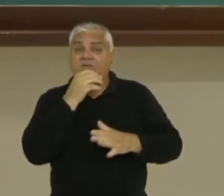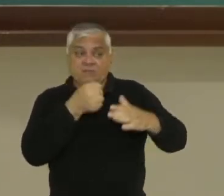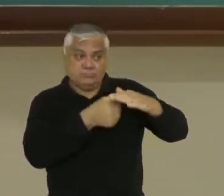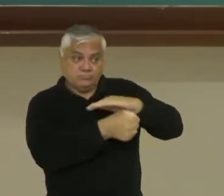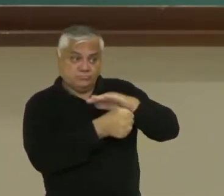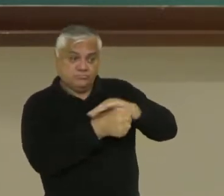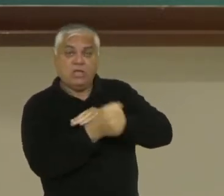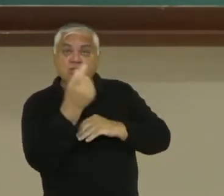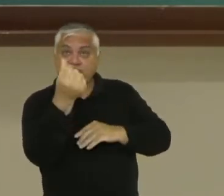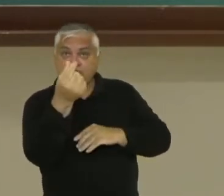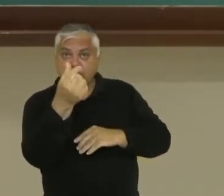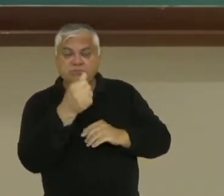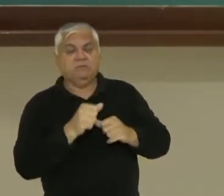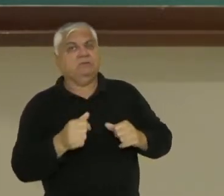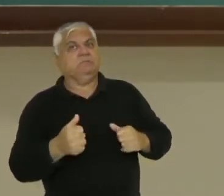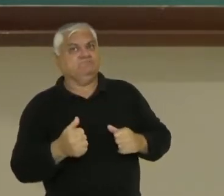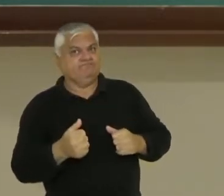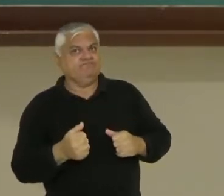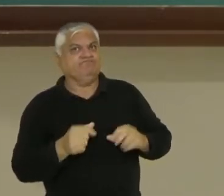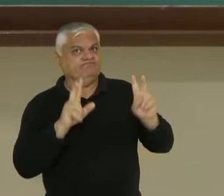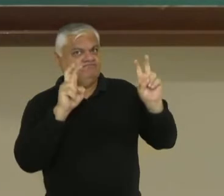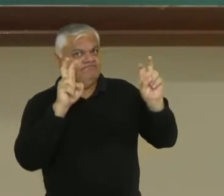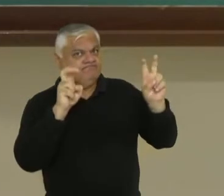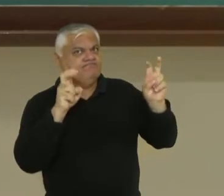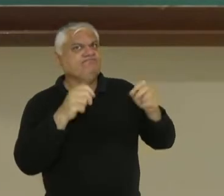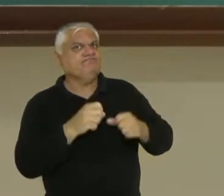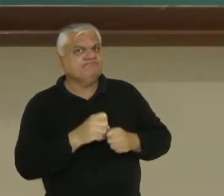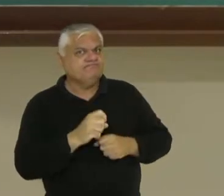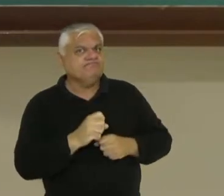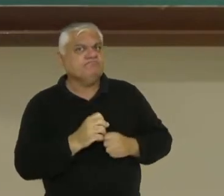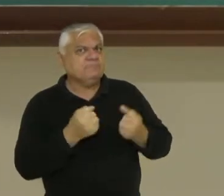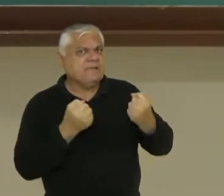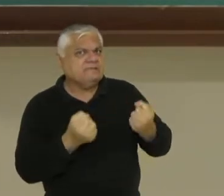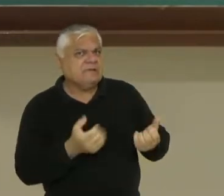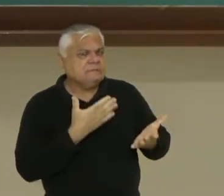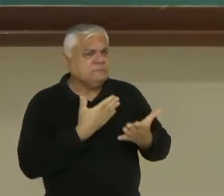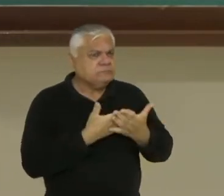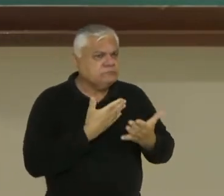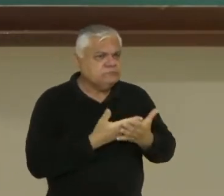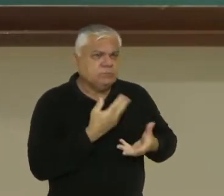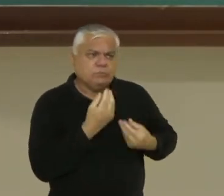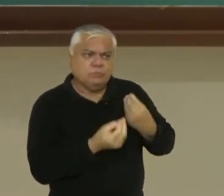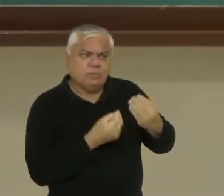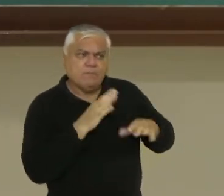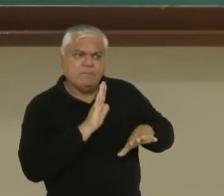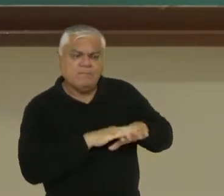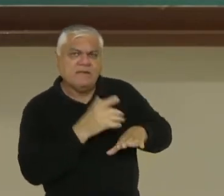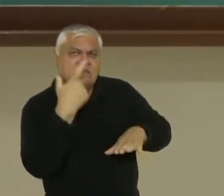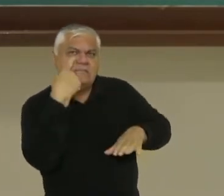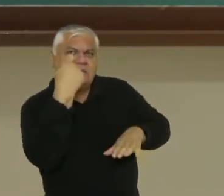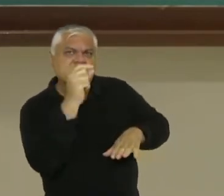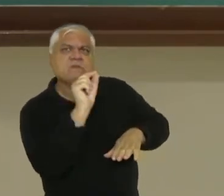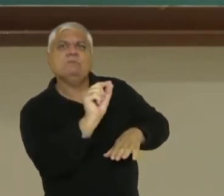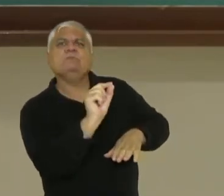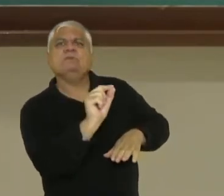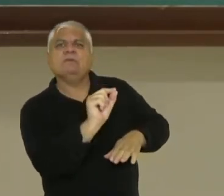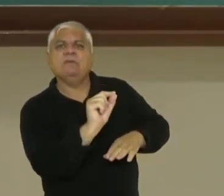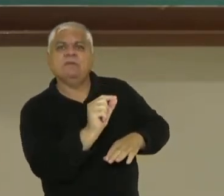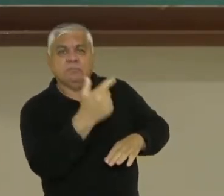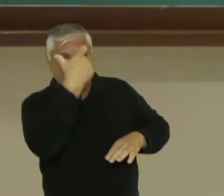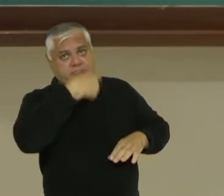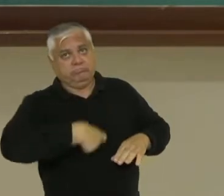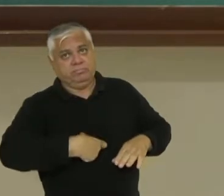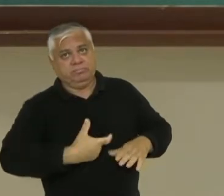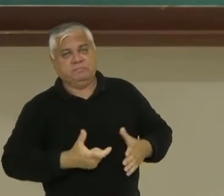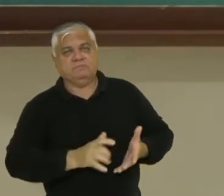um assunto muito complexo e que a gente precisa bastante estudo para ver o que é mais interessante para nós, não é verdade? Então